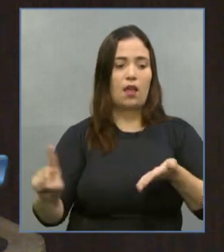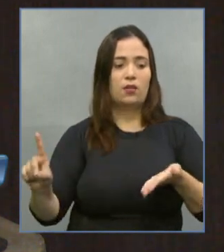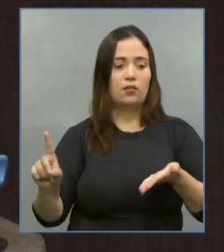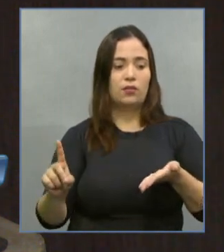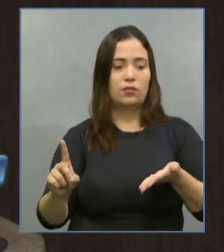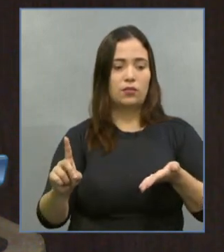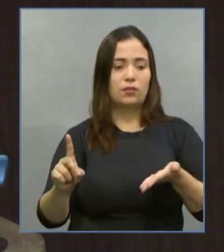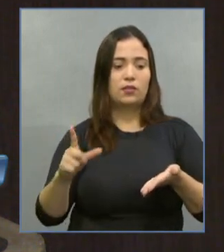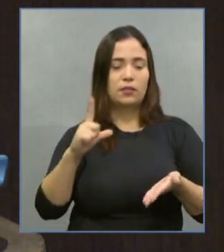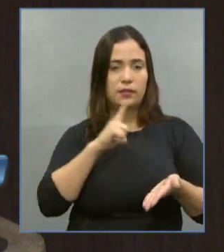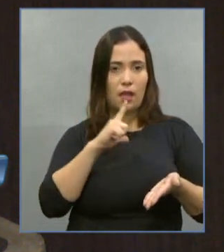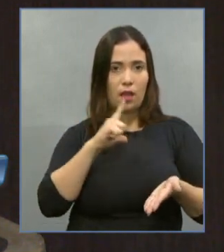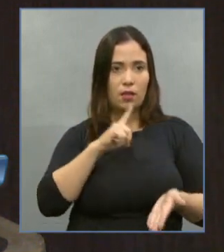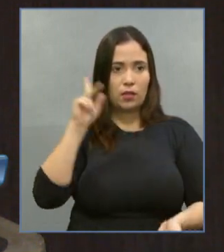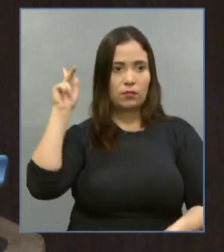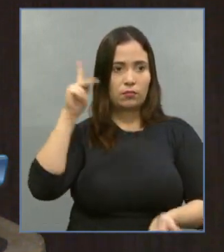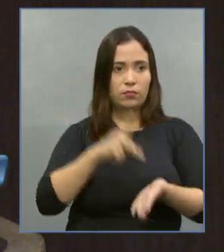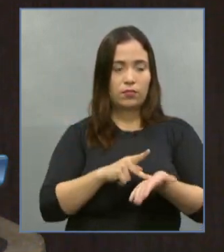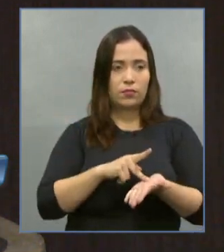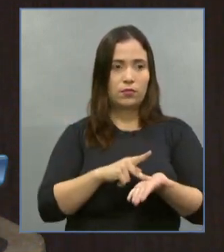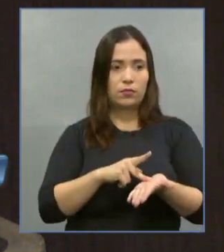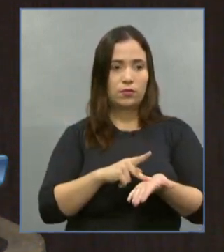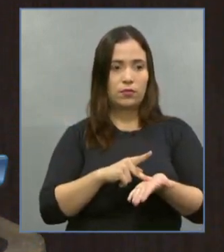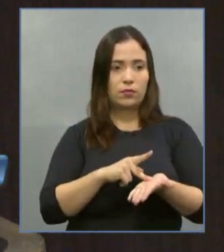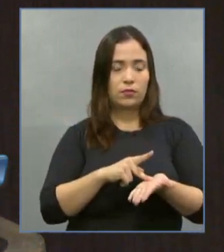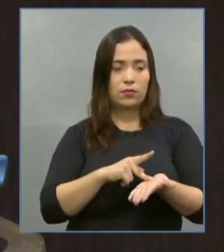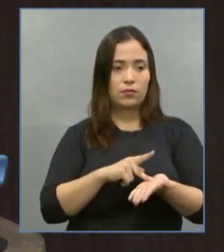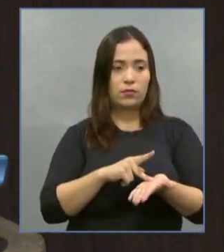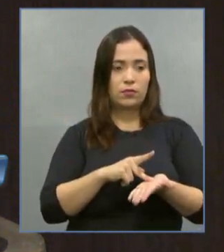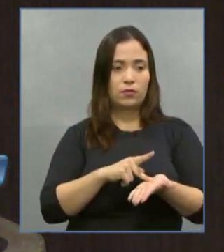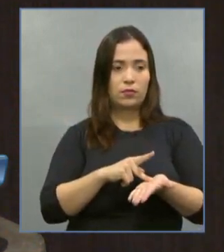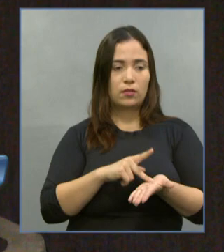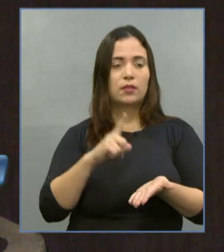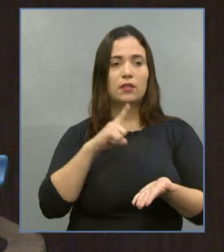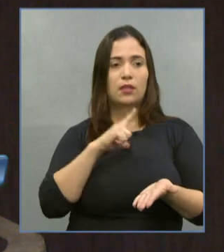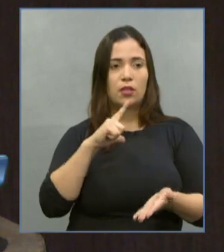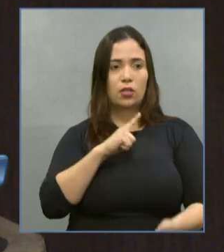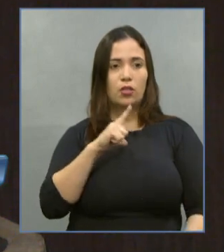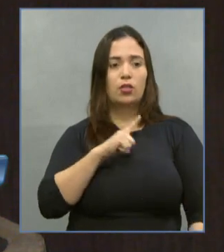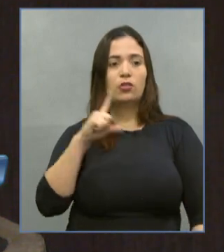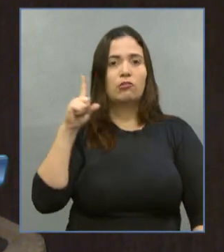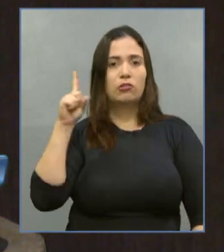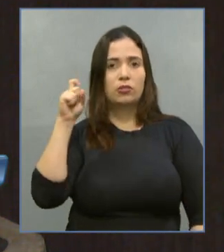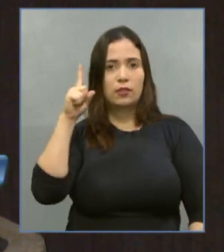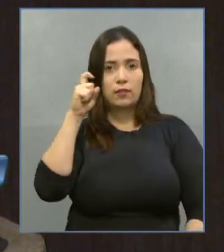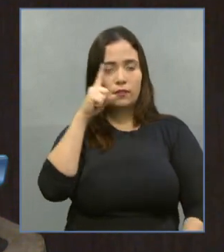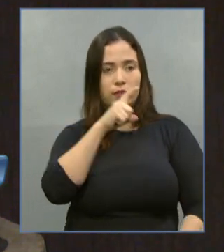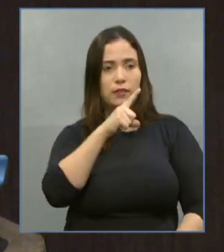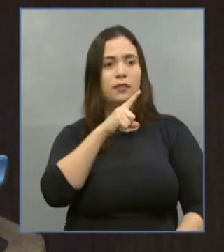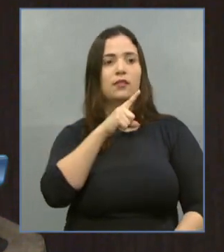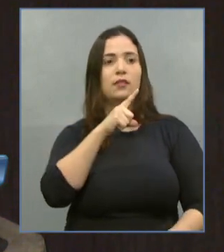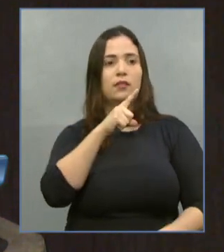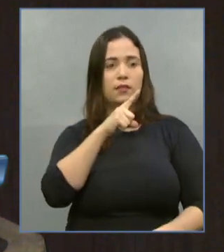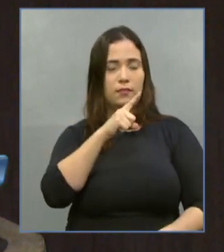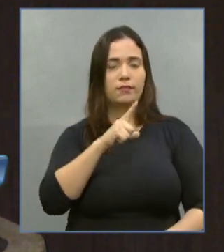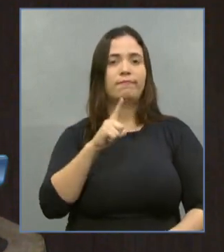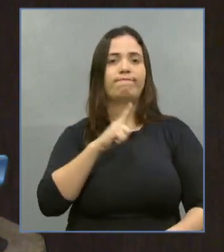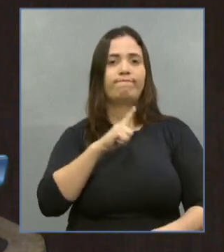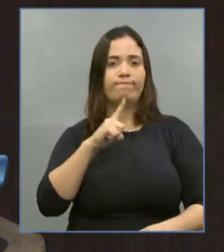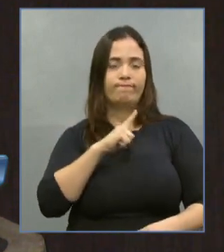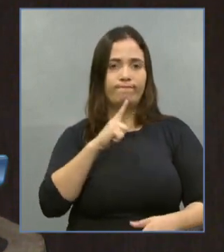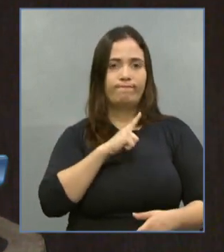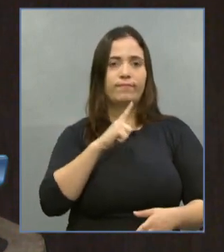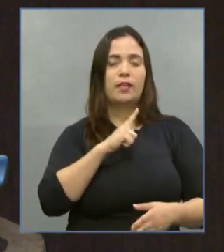se elas estão com estas alergias. Portanto, há uma dificuldade já na primeira consulta. Esta